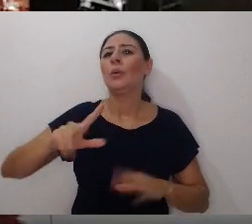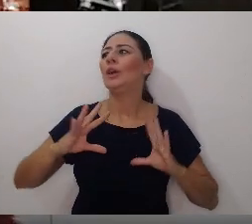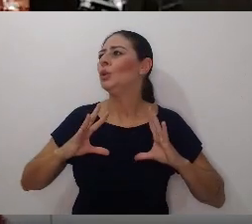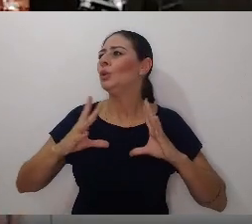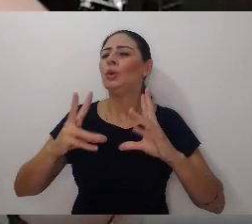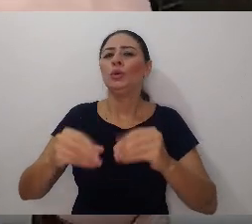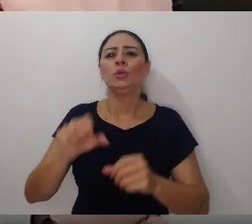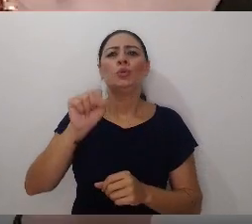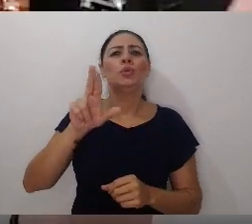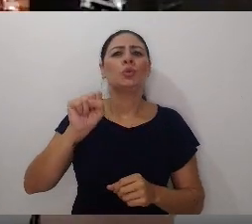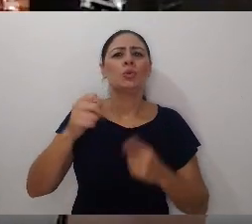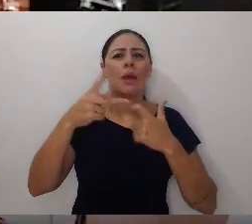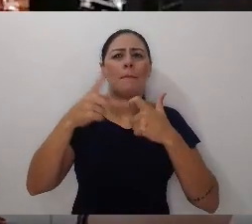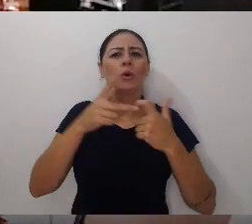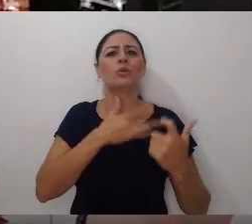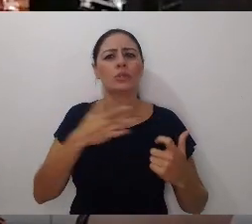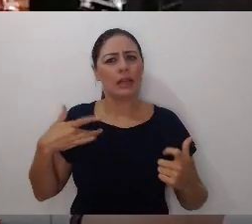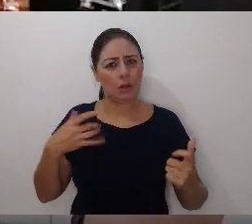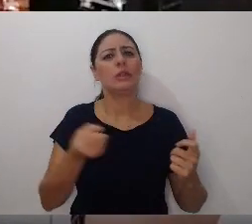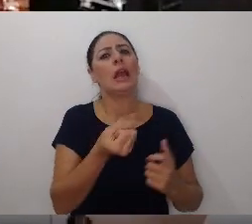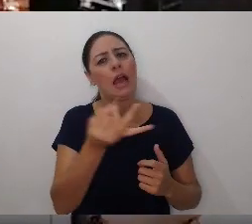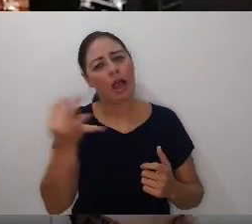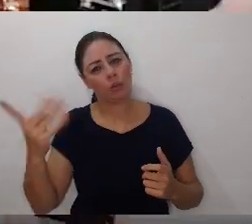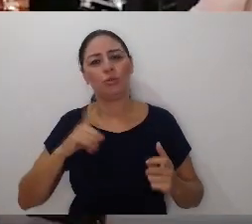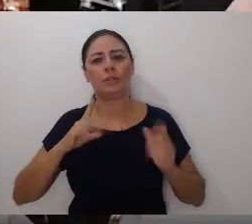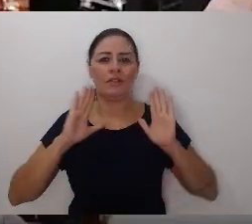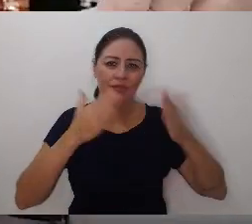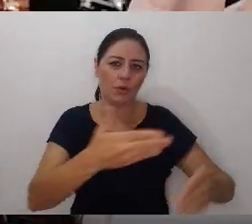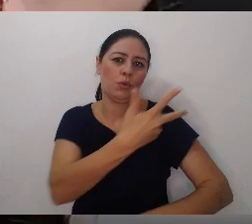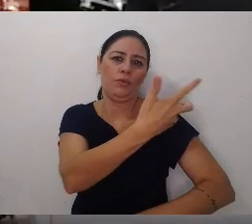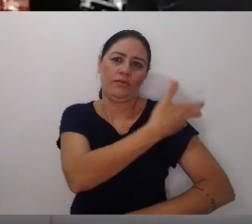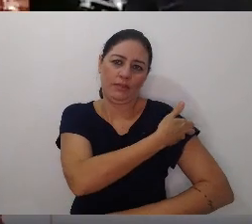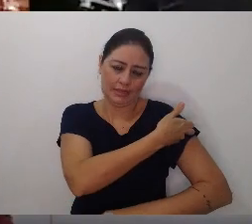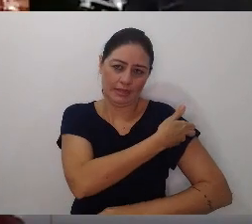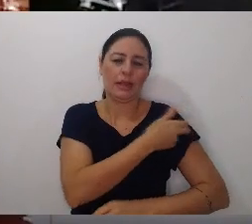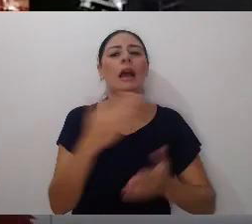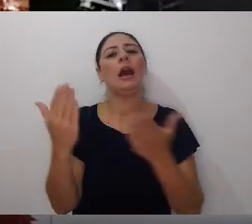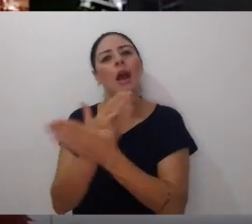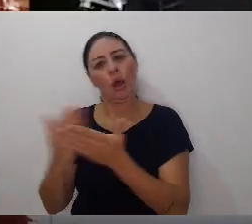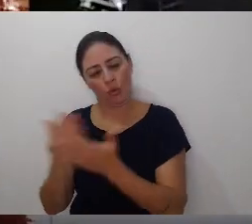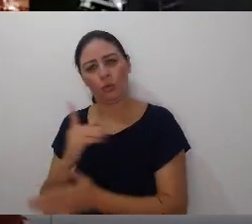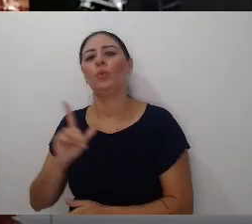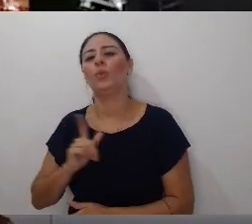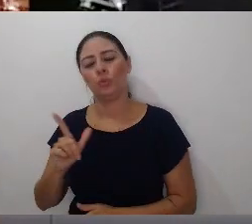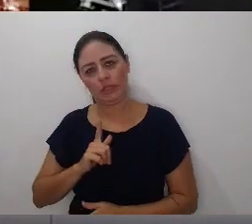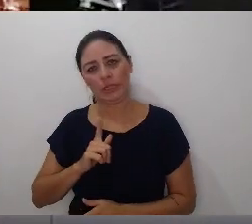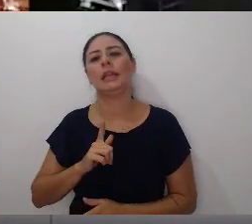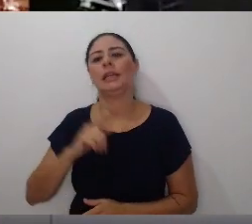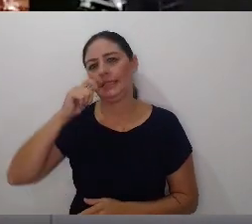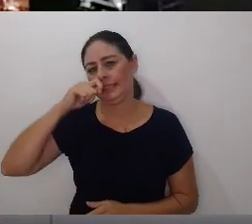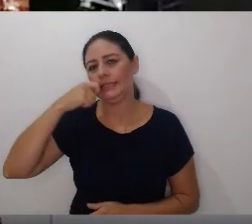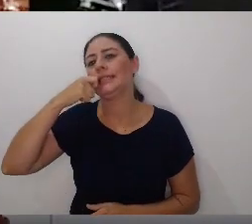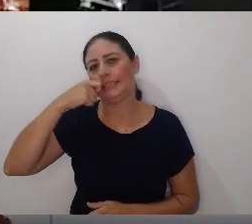de ir no dentista. Não são todos os postos que estão sem dentista, muitos estão trabalhando na vacinação,